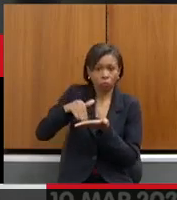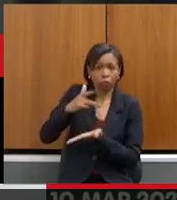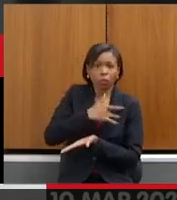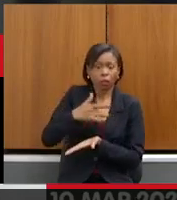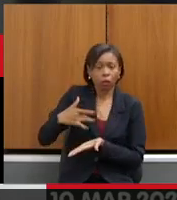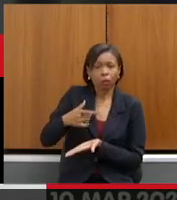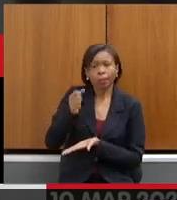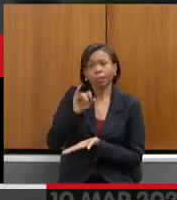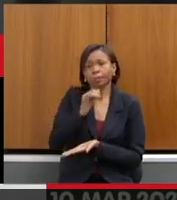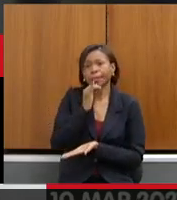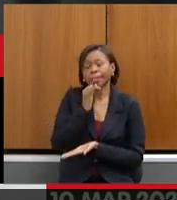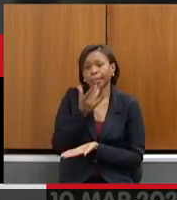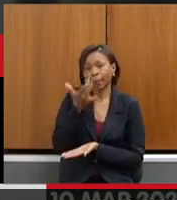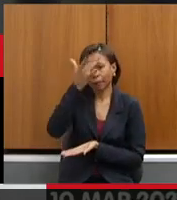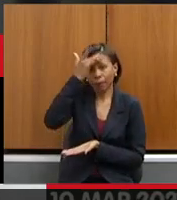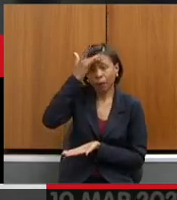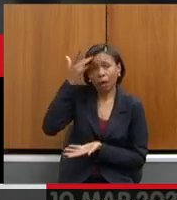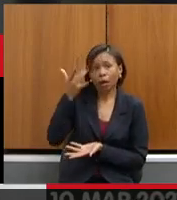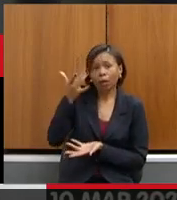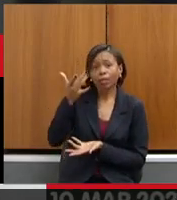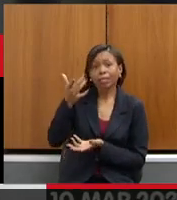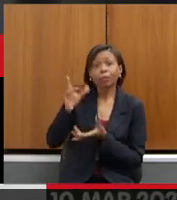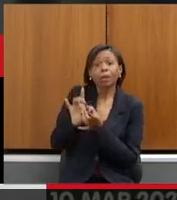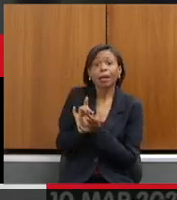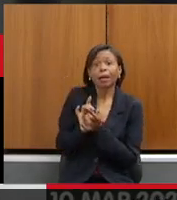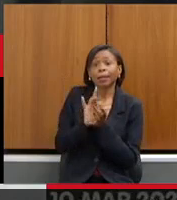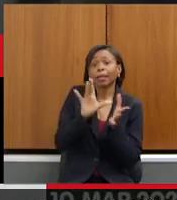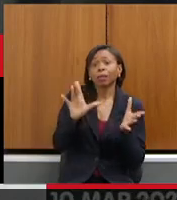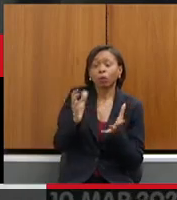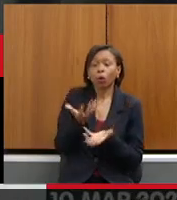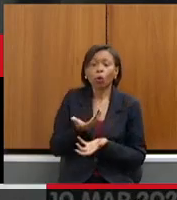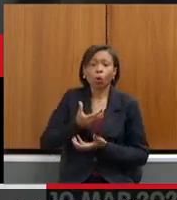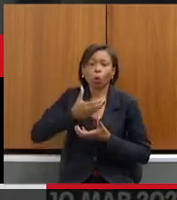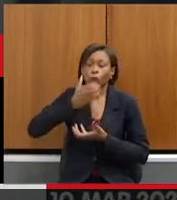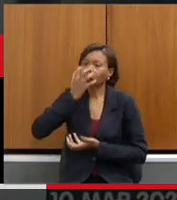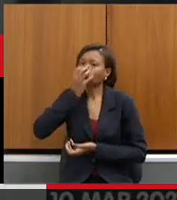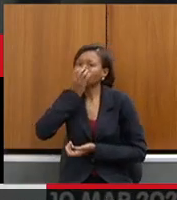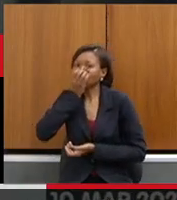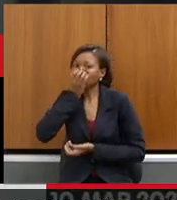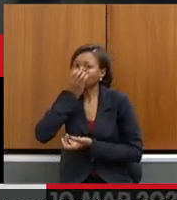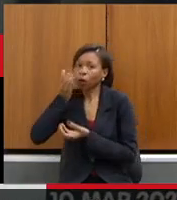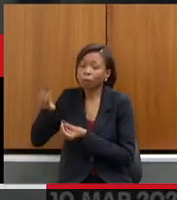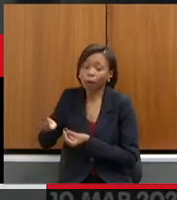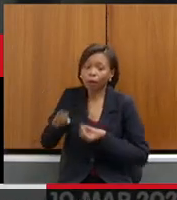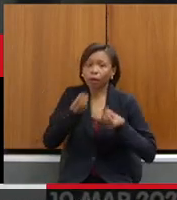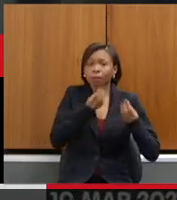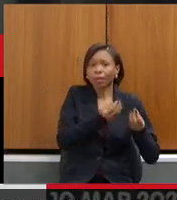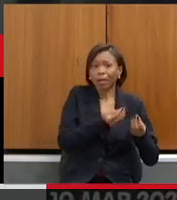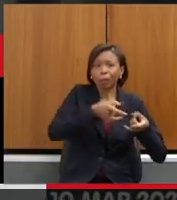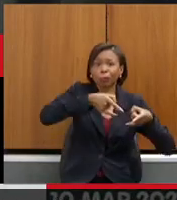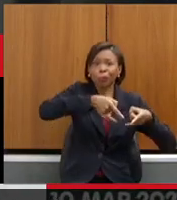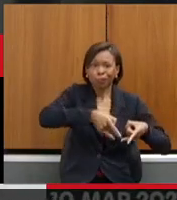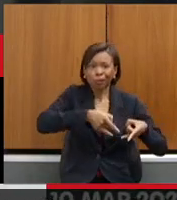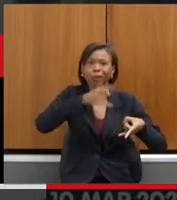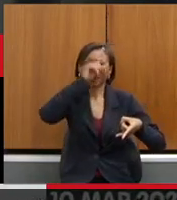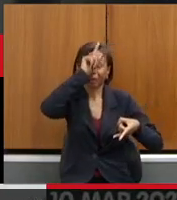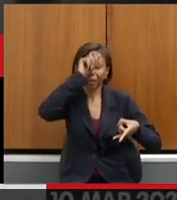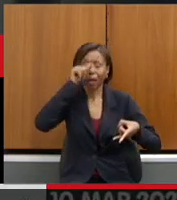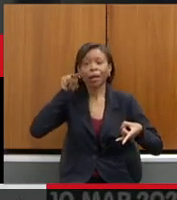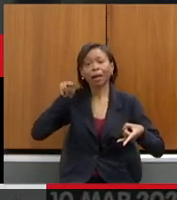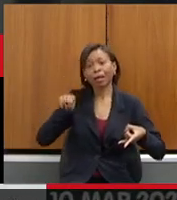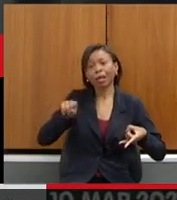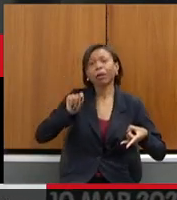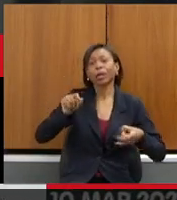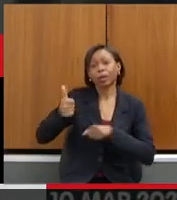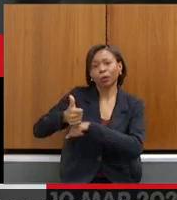de um lugar e ir para a beira do leito isso é um técnico gestor da Secretaria Estadual saúde é ele que faz isso ele que